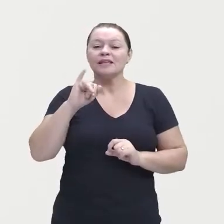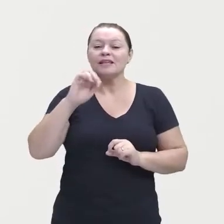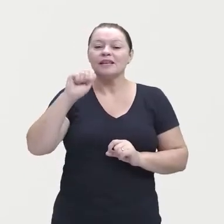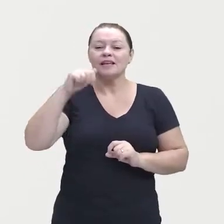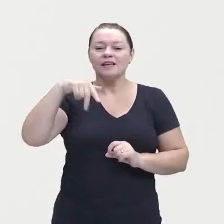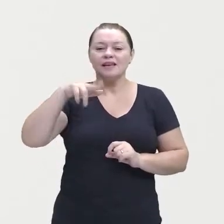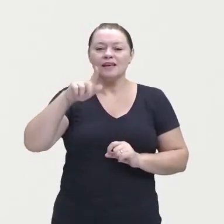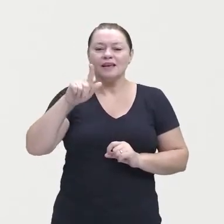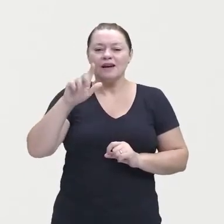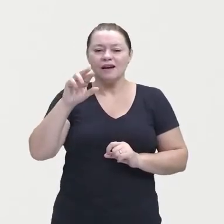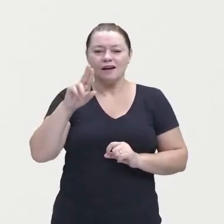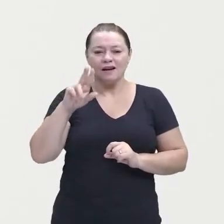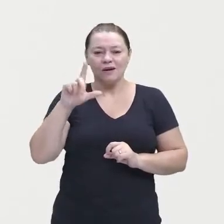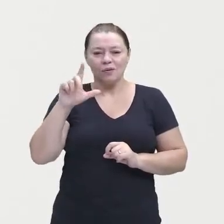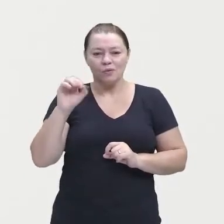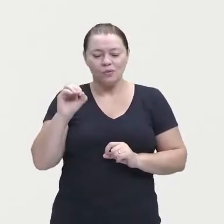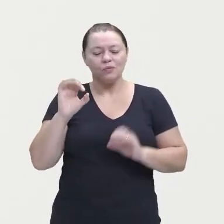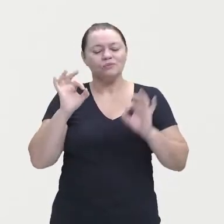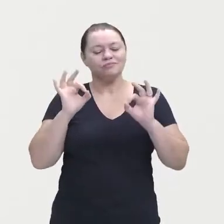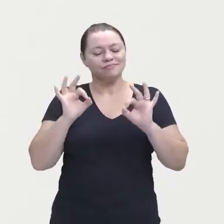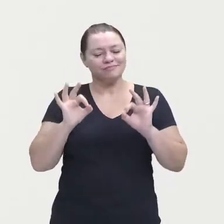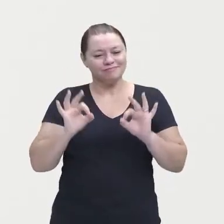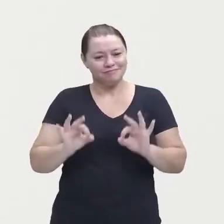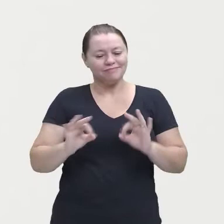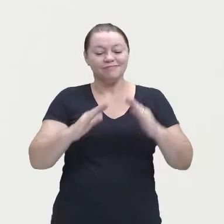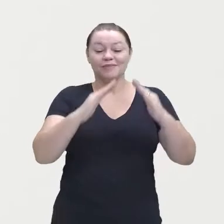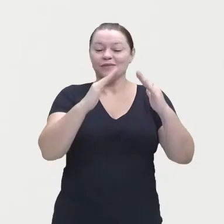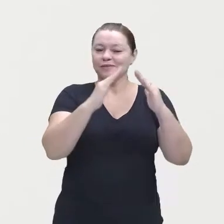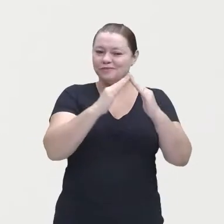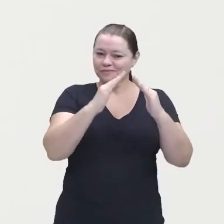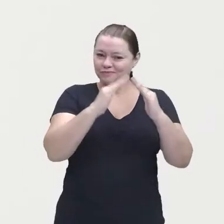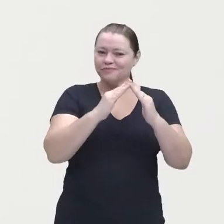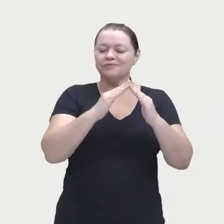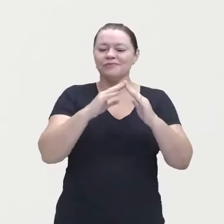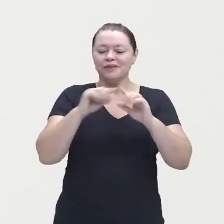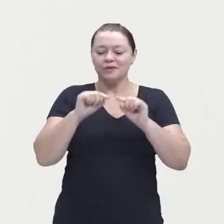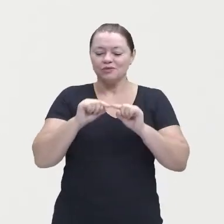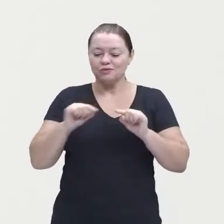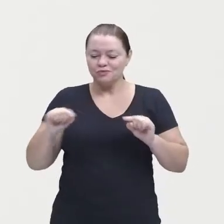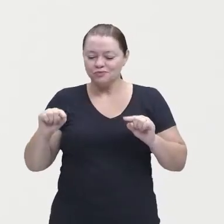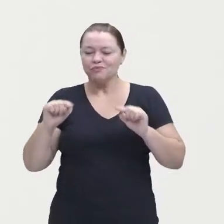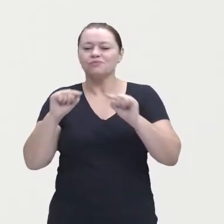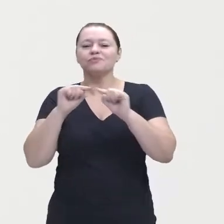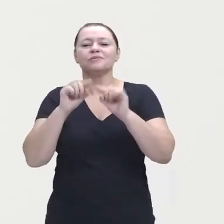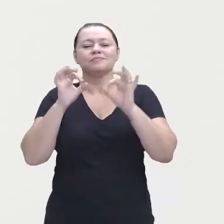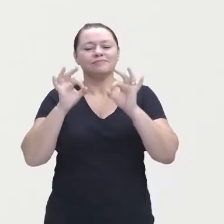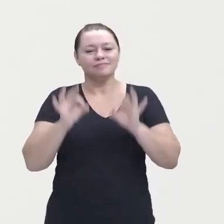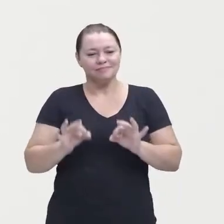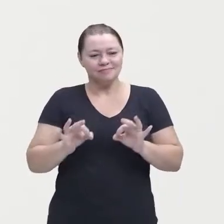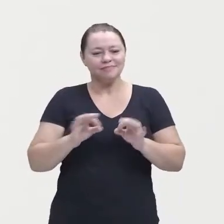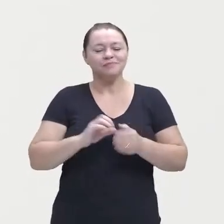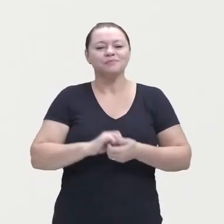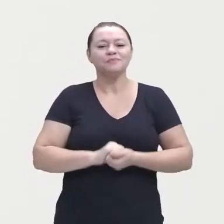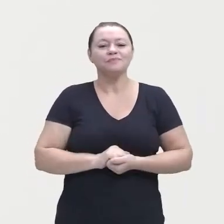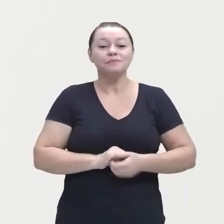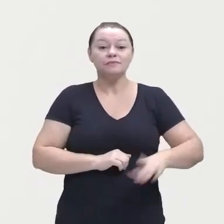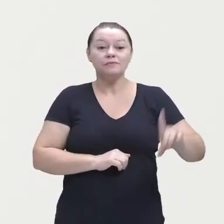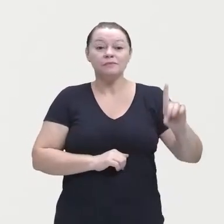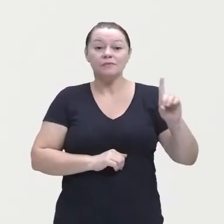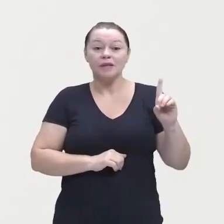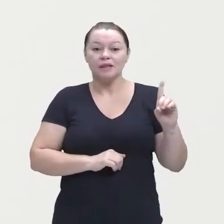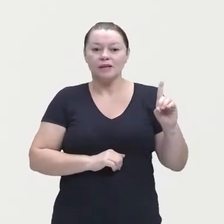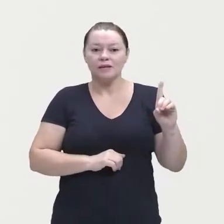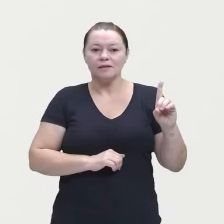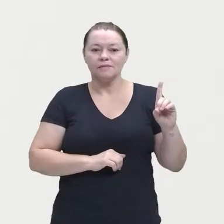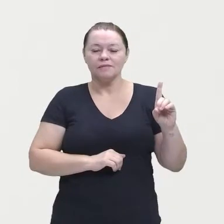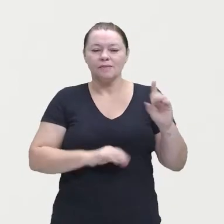triângulo. O teto vermelho tem o formato de um triângulo. Letra D.